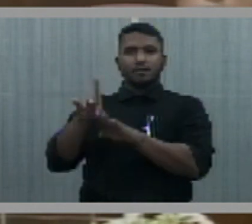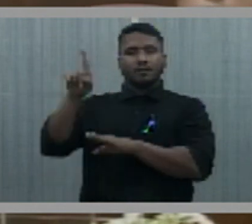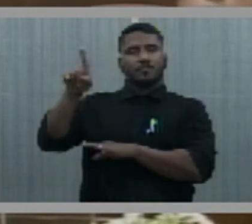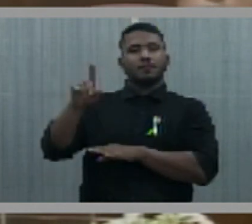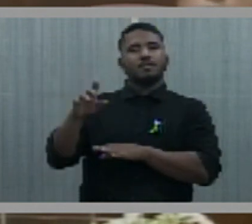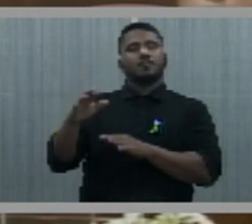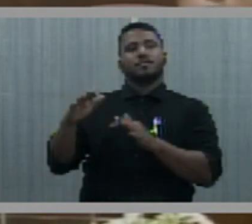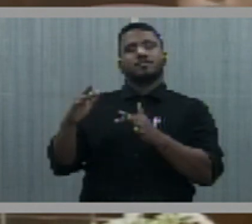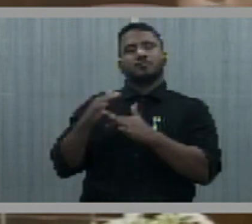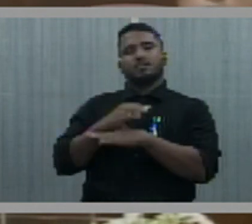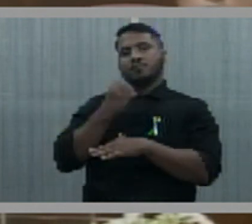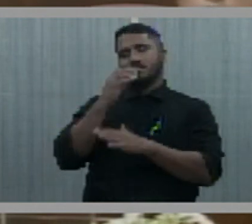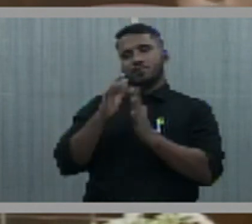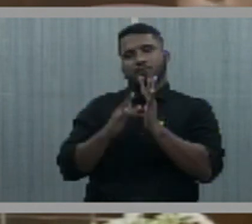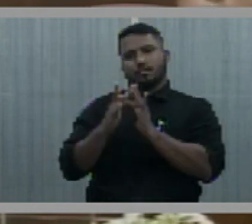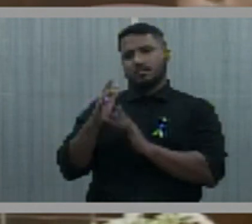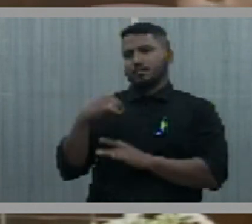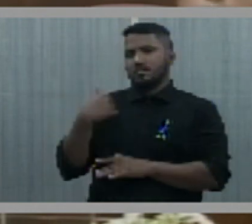de Bom Jesus.